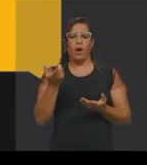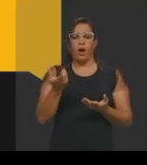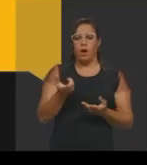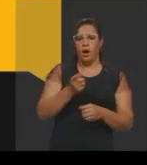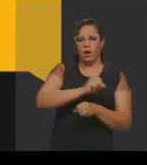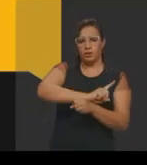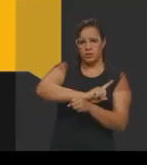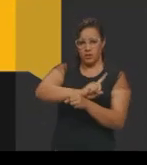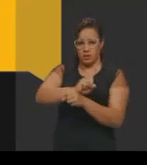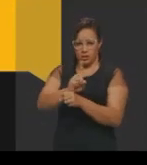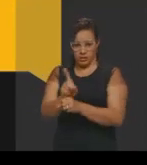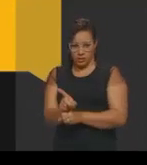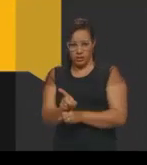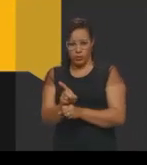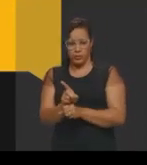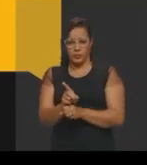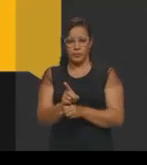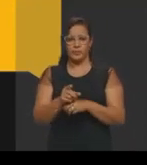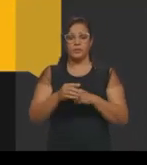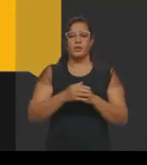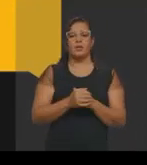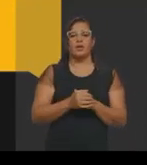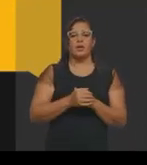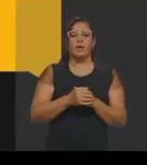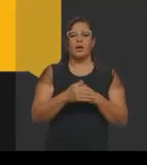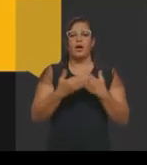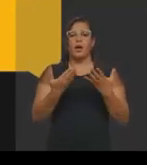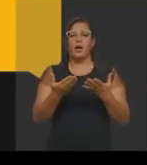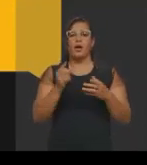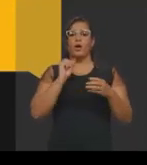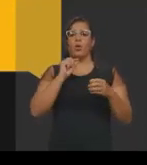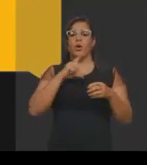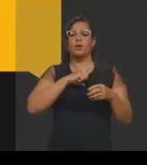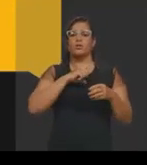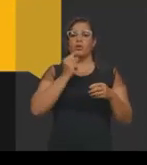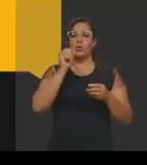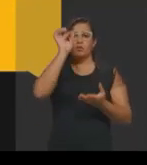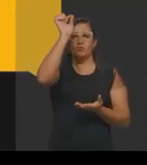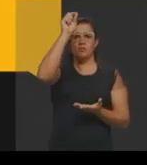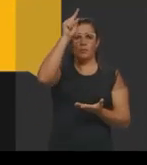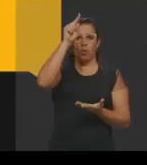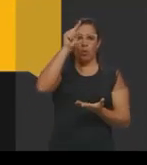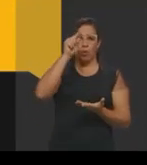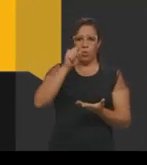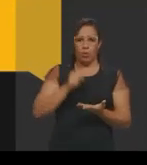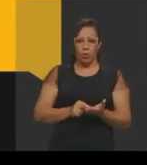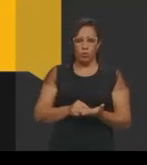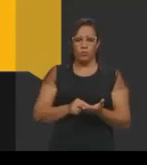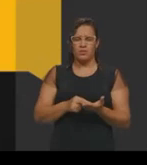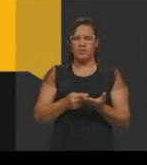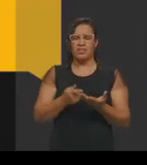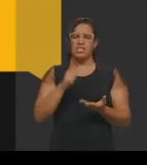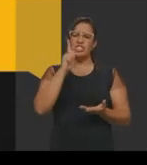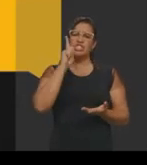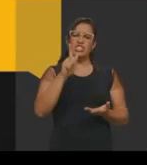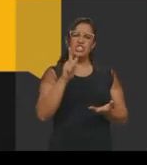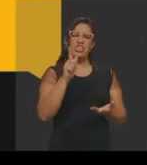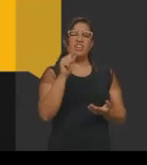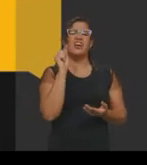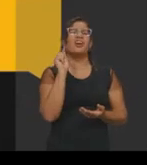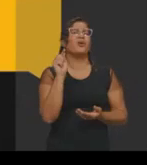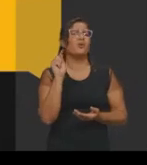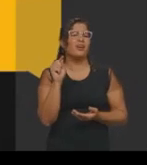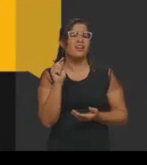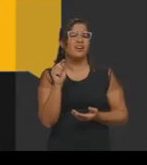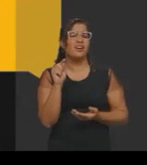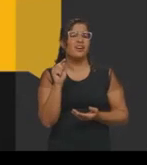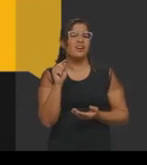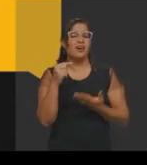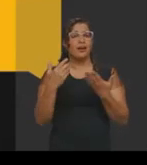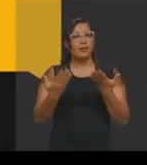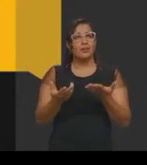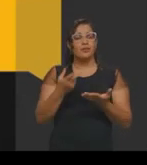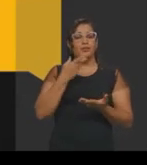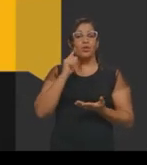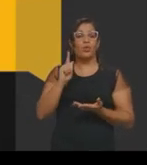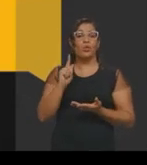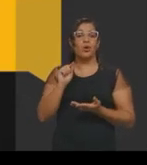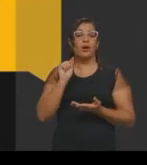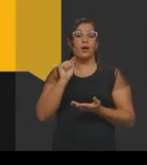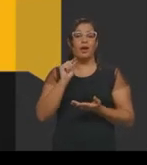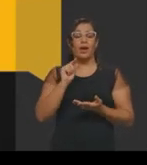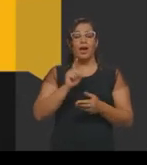aceleração de um movimento de queda livre, ele é igual a g. Mas o que é g? G, pessoal, é o que nós chamamos